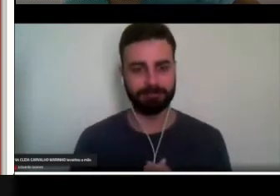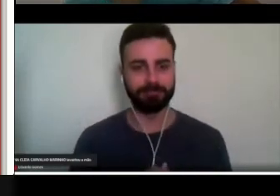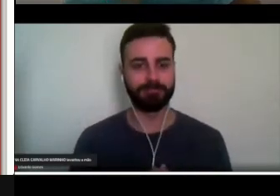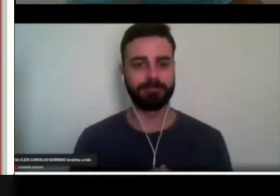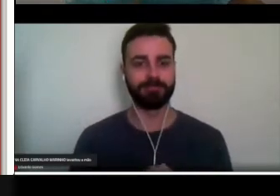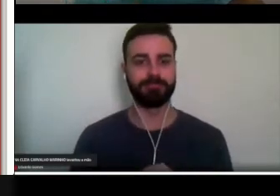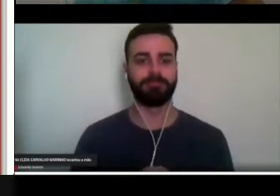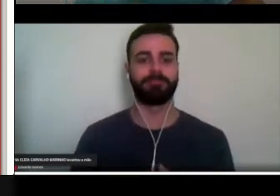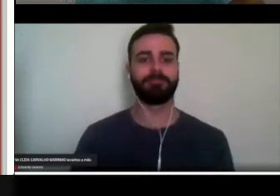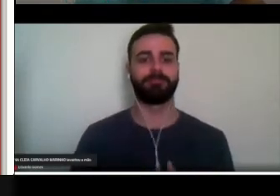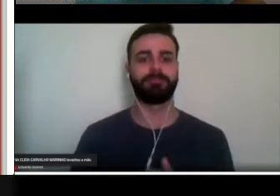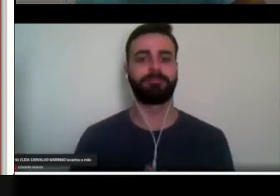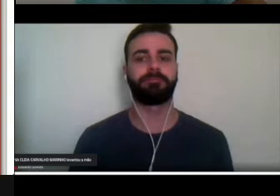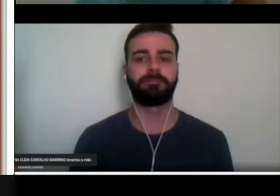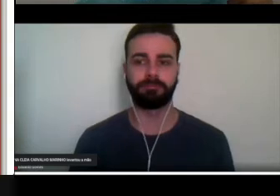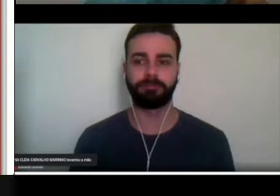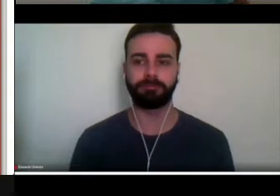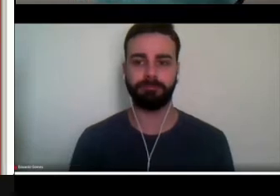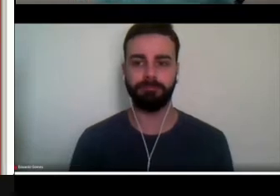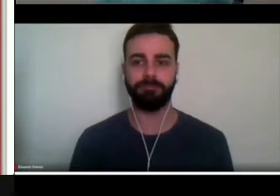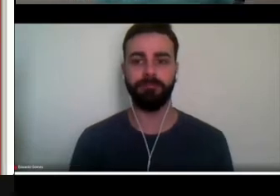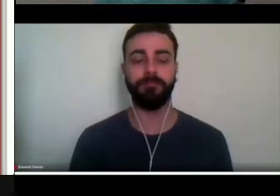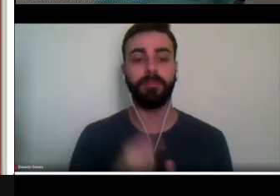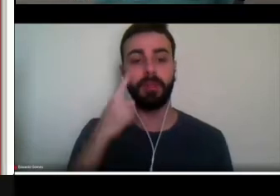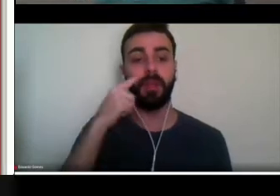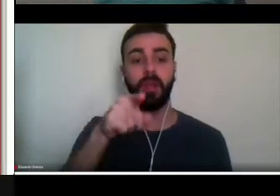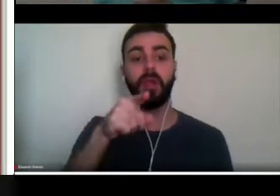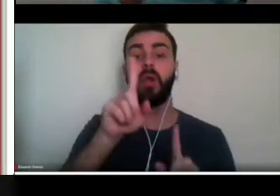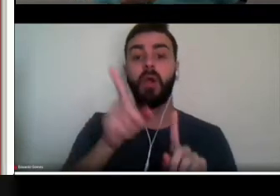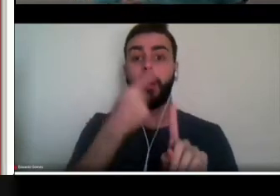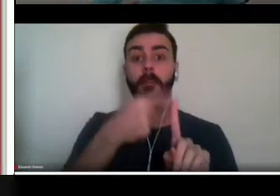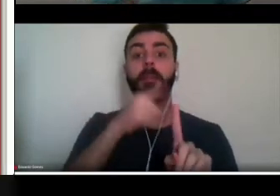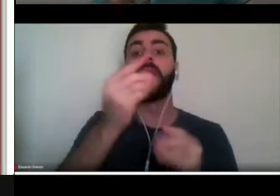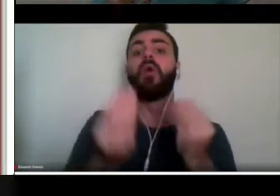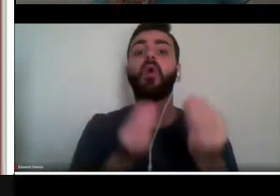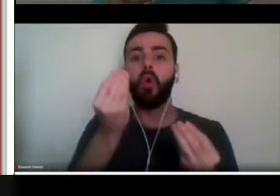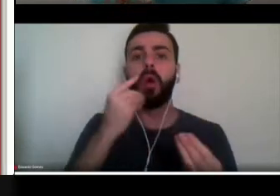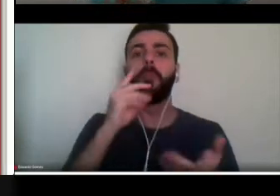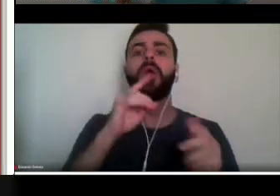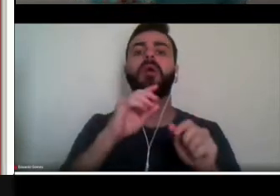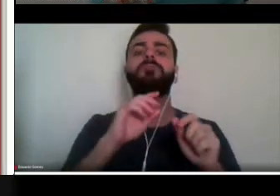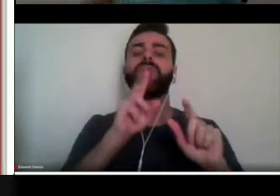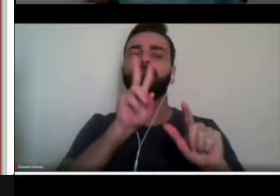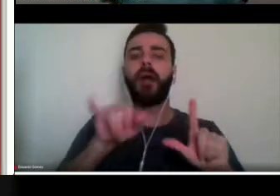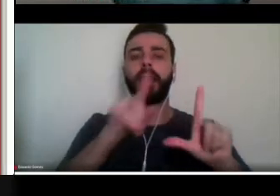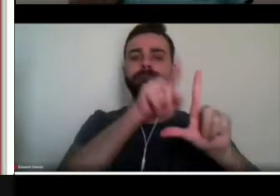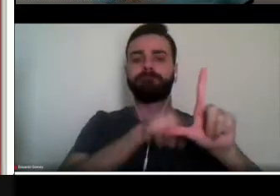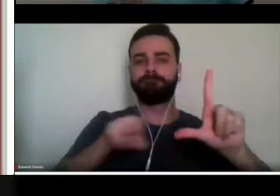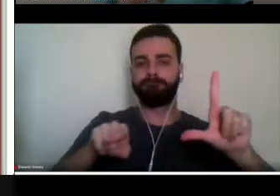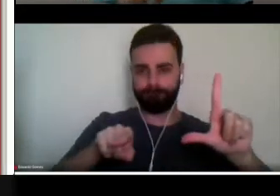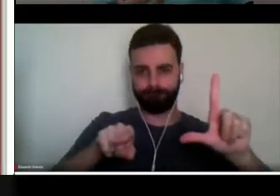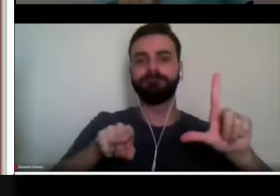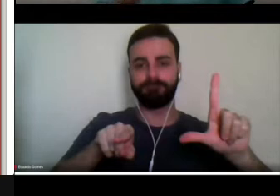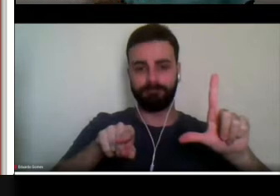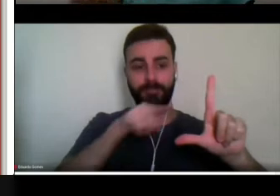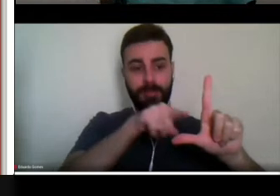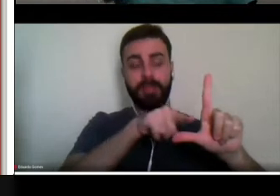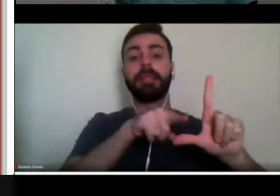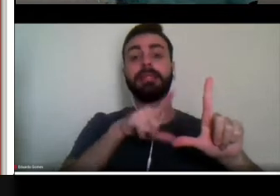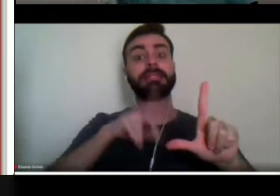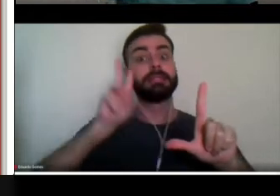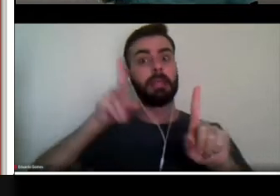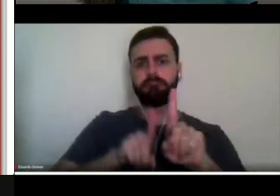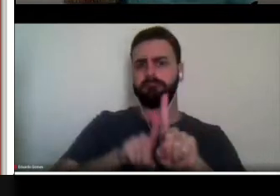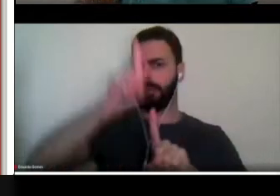Né? O meu primeiro esquema é o meu sistema de coordenadas. Esse movimento é unidimensional, é para cima. O foguete vai